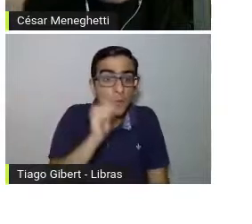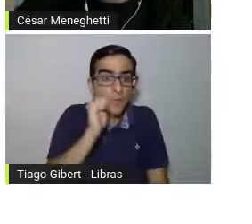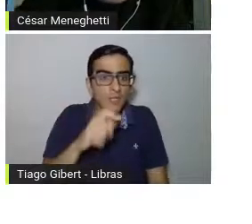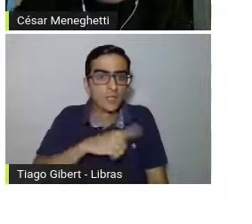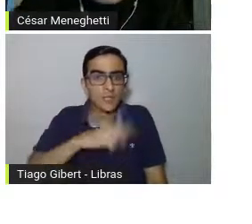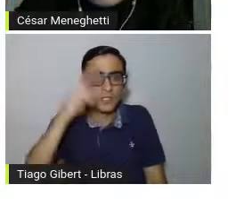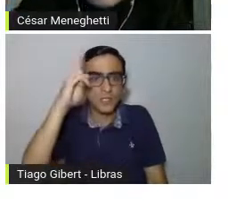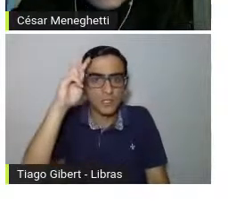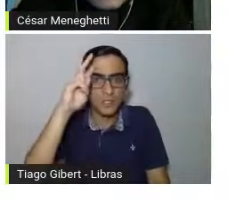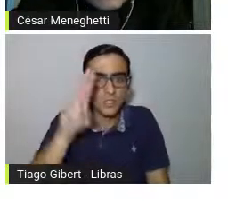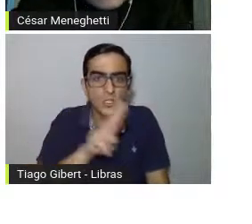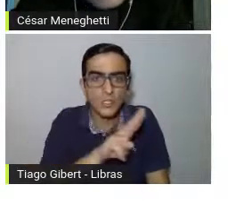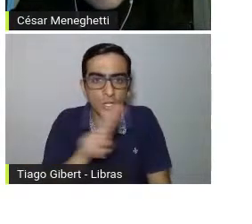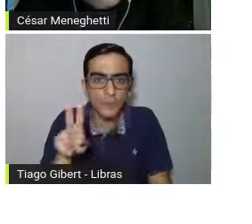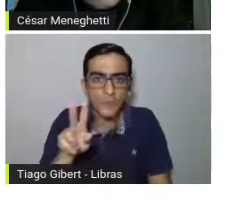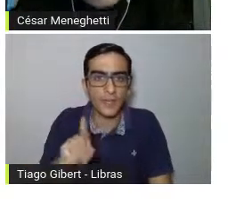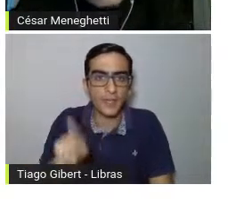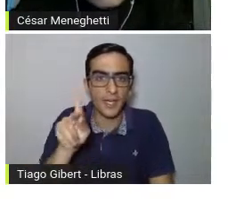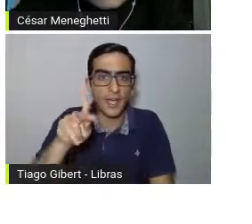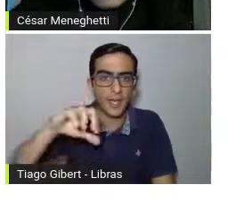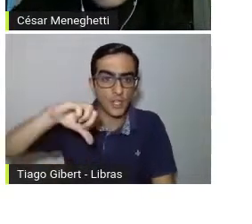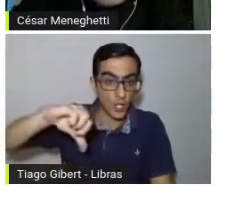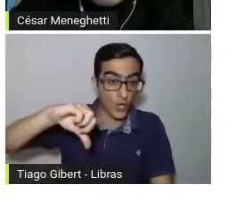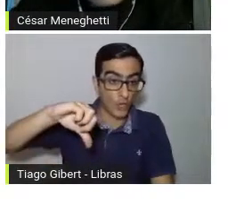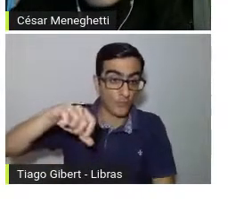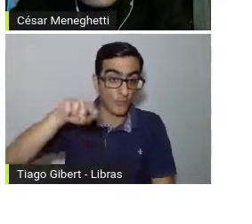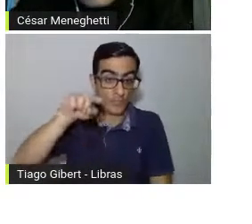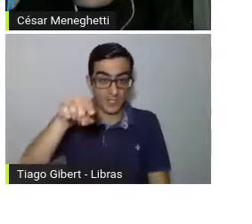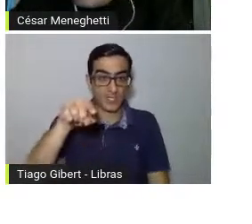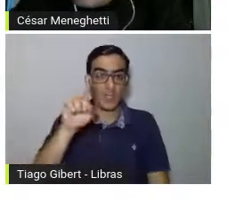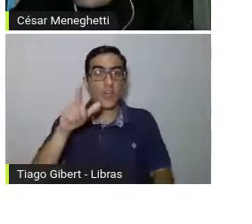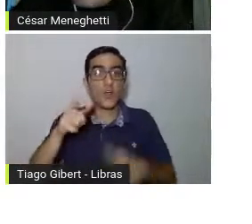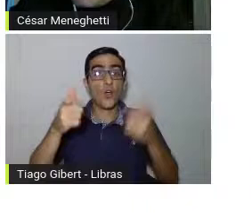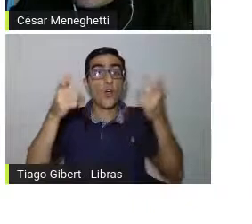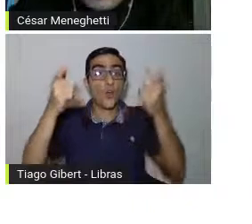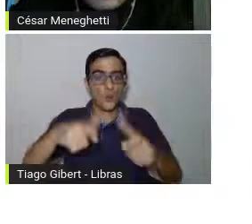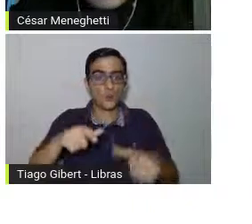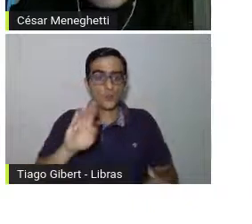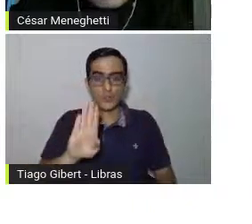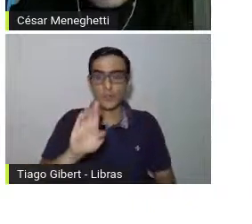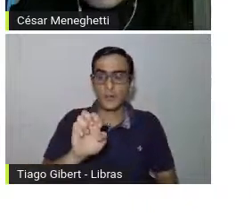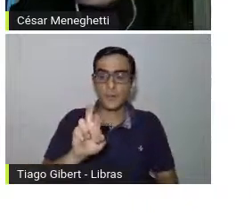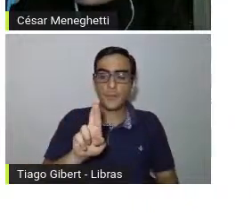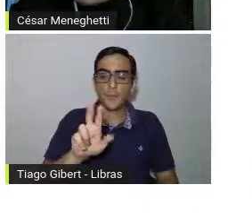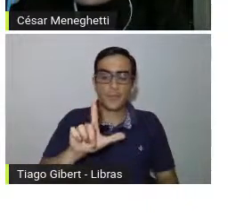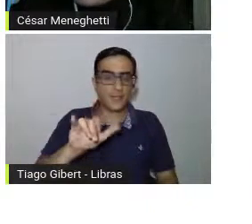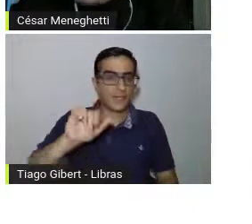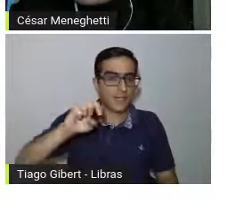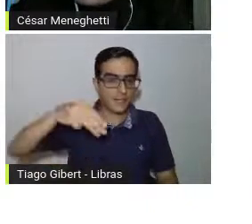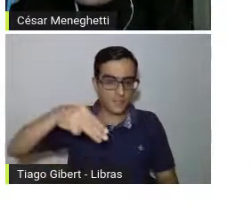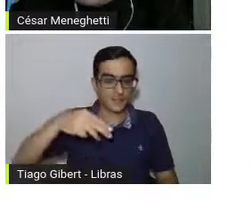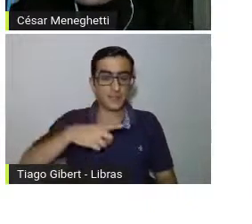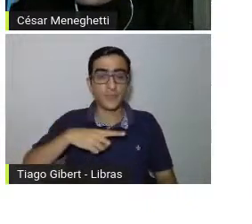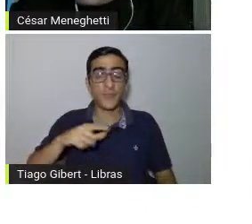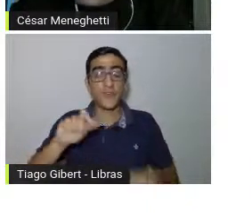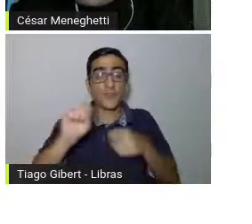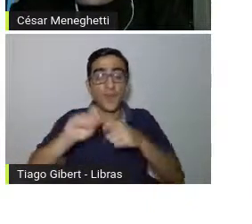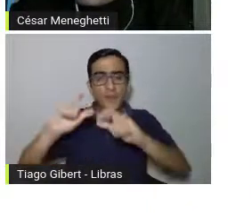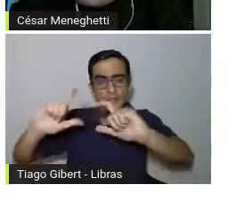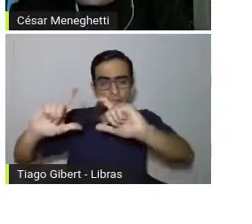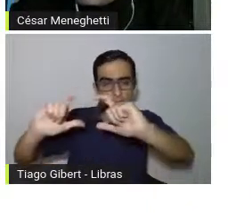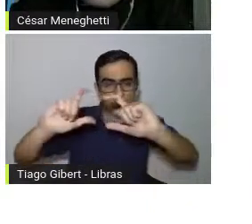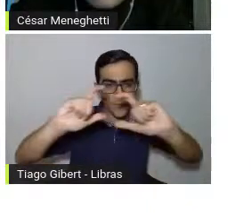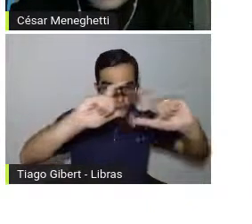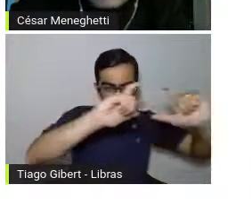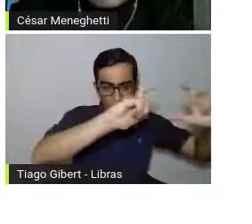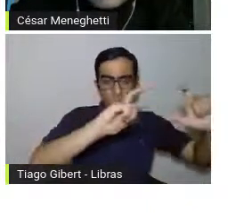o K9, que é já um desdobramento que foi feito em Berlim. Que a gente, eu fiz uma série fotográfica onde tinha mais